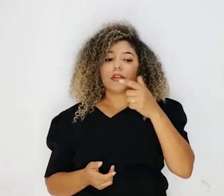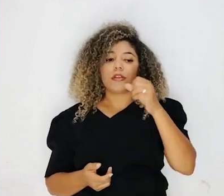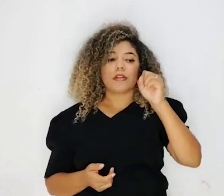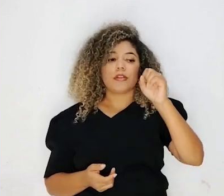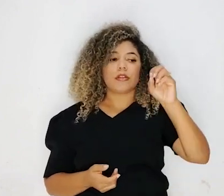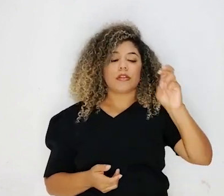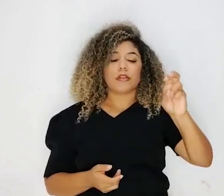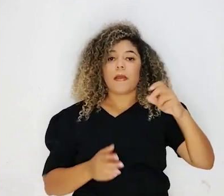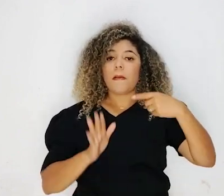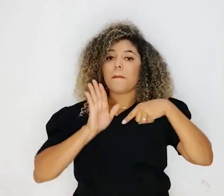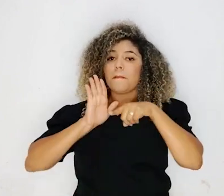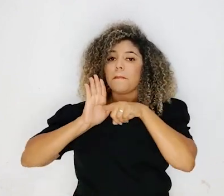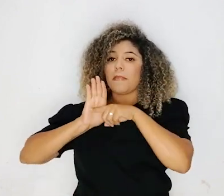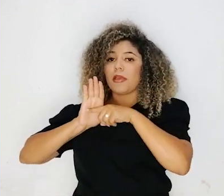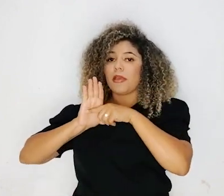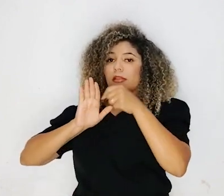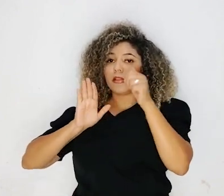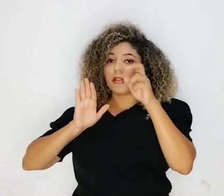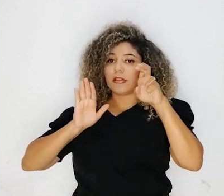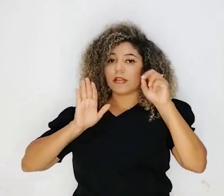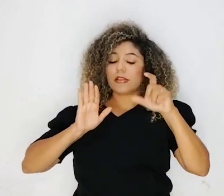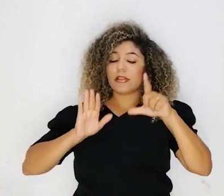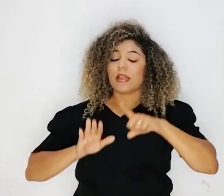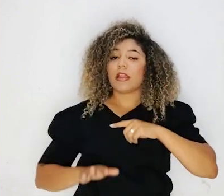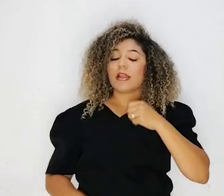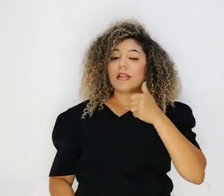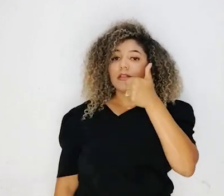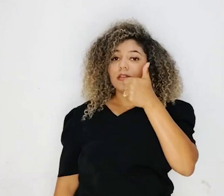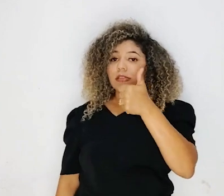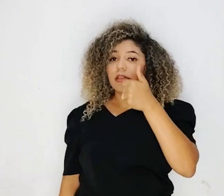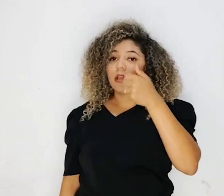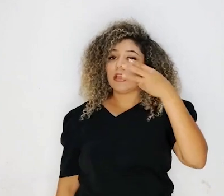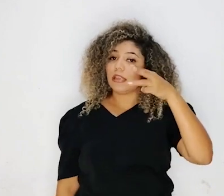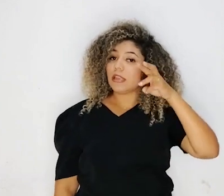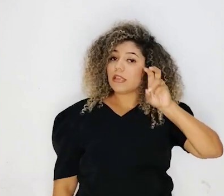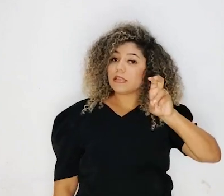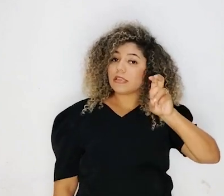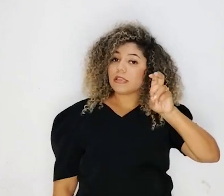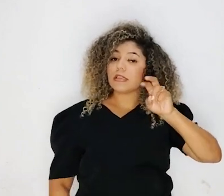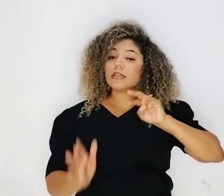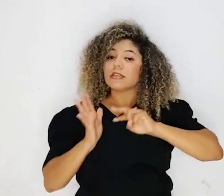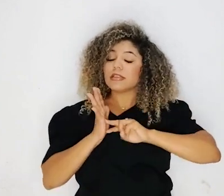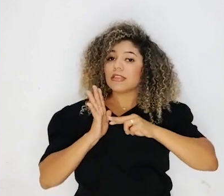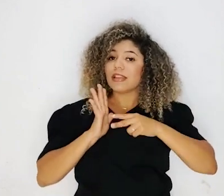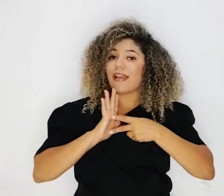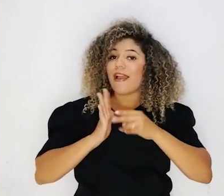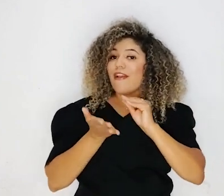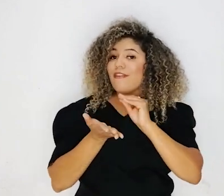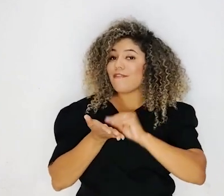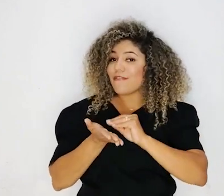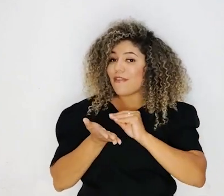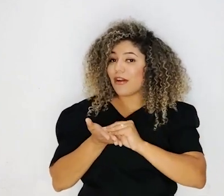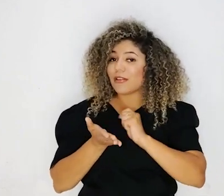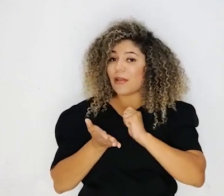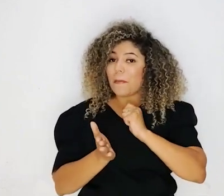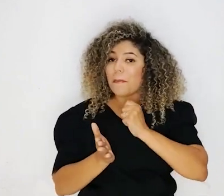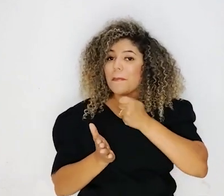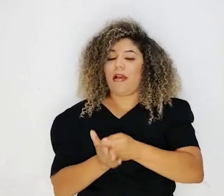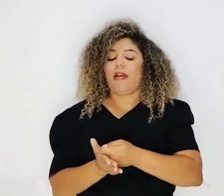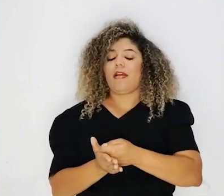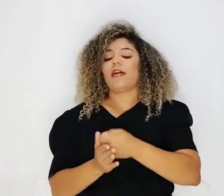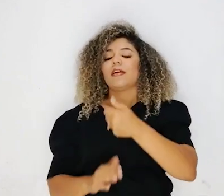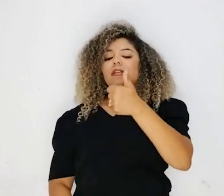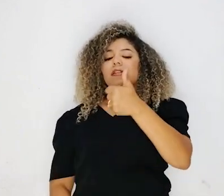menos 150, nós vamos ter 135, né? Ainda quer dizer o quê? Que falta pagar ainda o valor